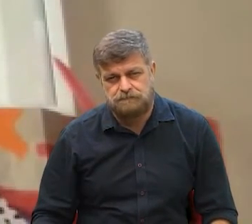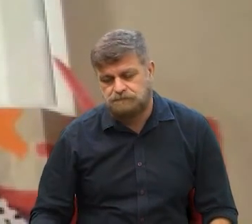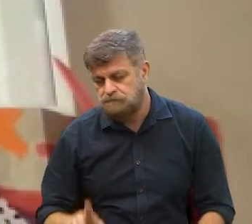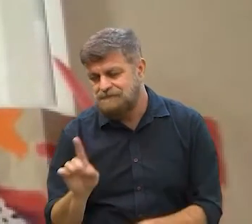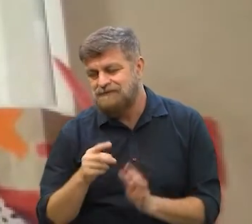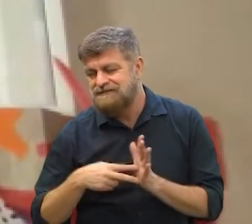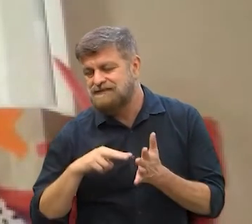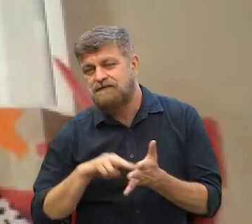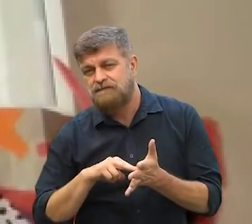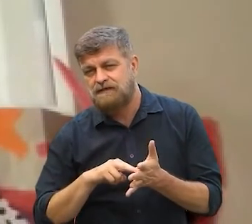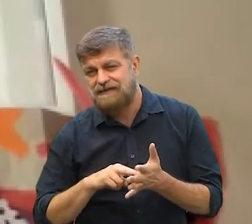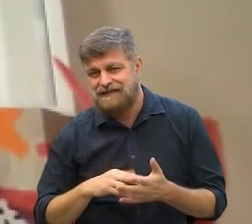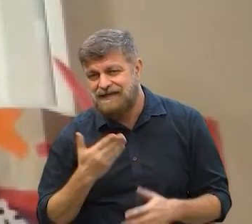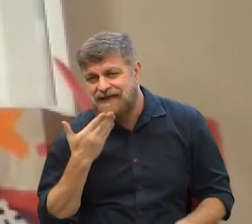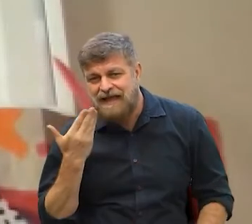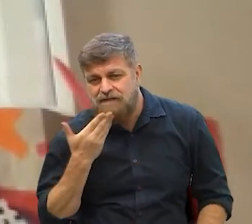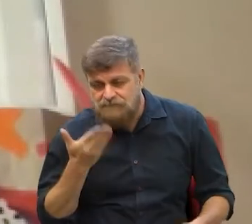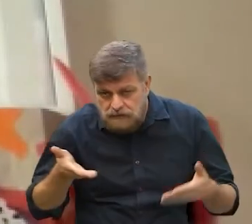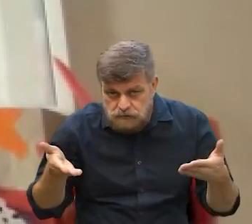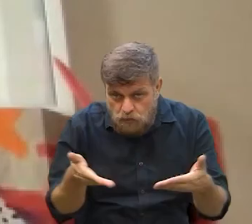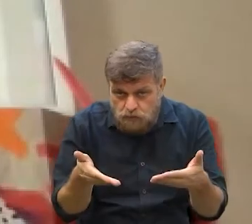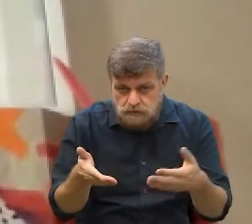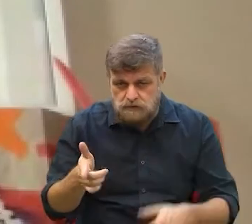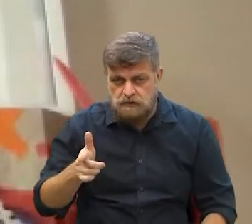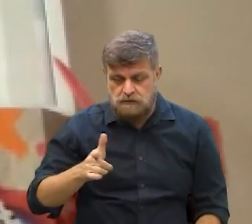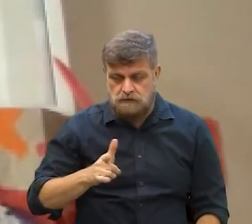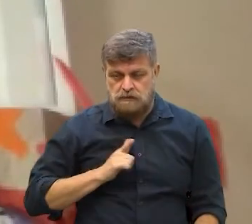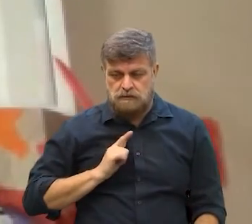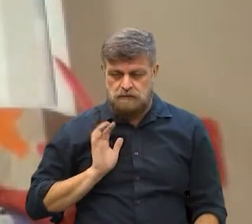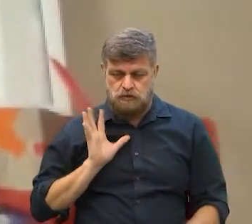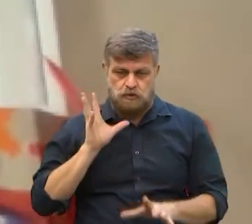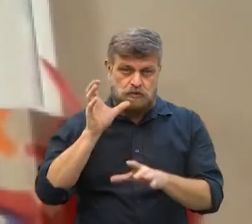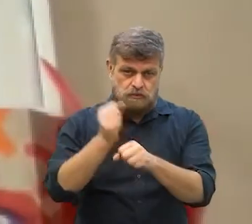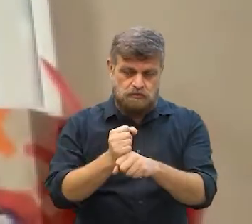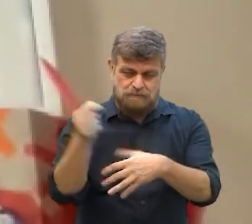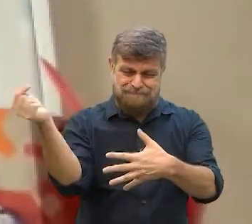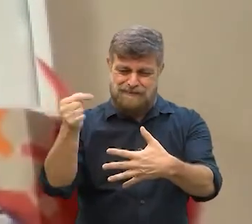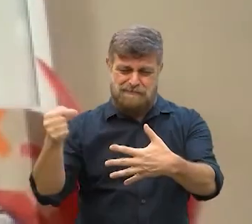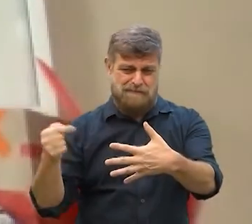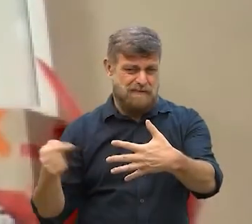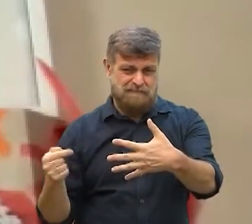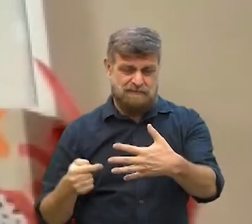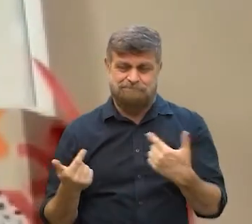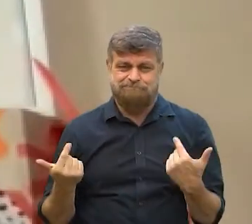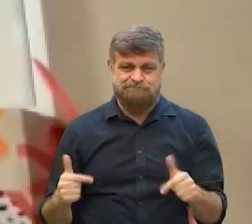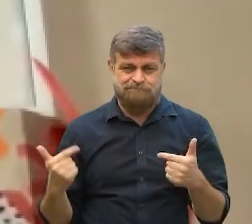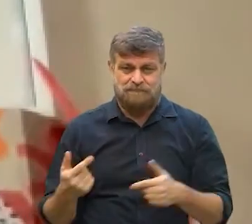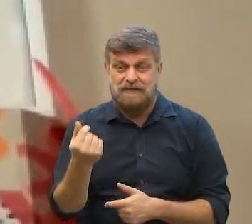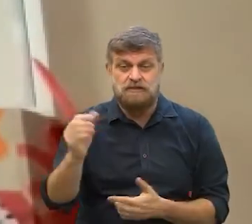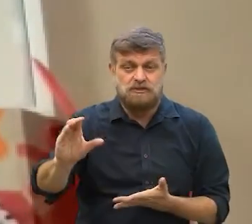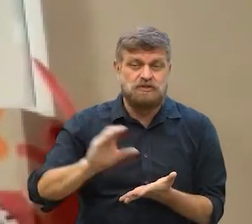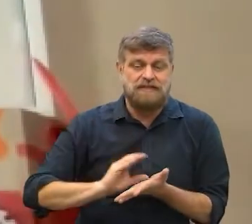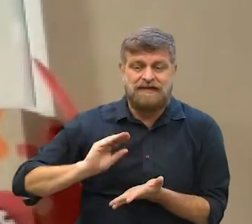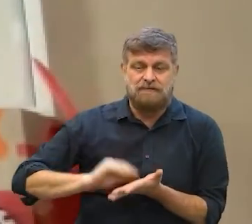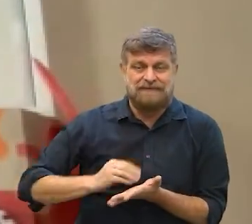não é fácil nos dias de hoje você ter tudo isso, porque falta verba.